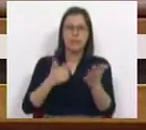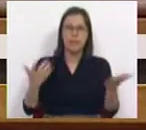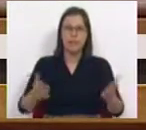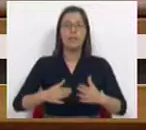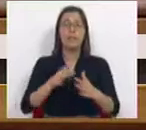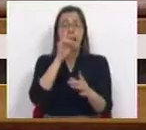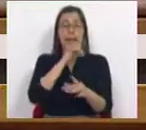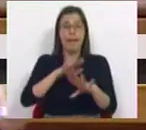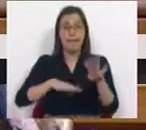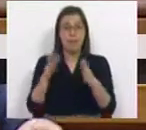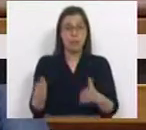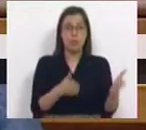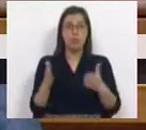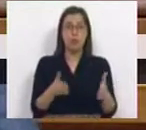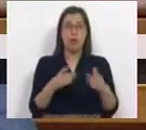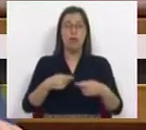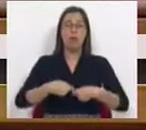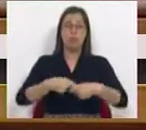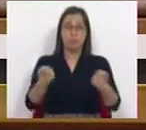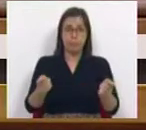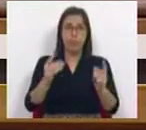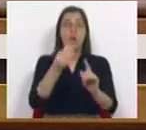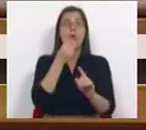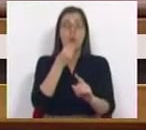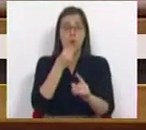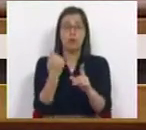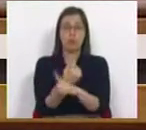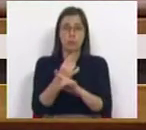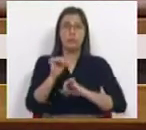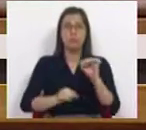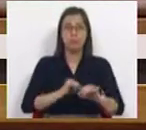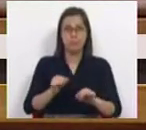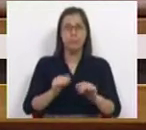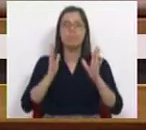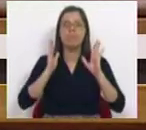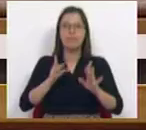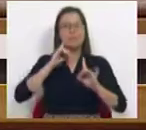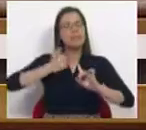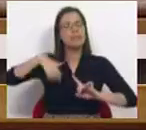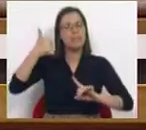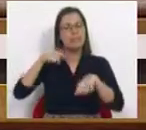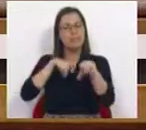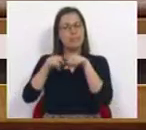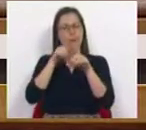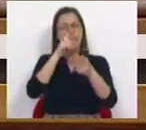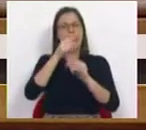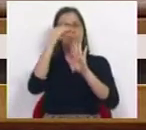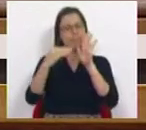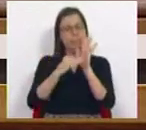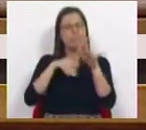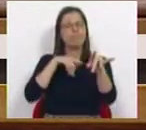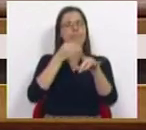necessidades daqueles que produzem, distribuem e consomem os alimentos têm de estar no centro das políticas